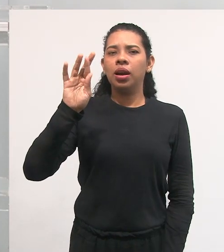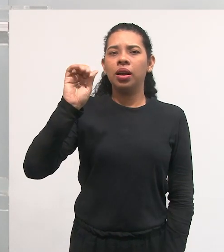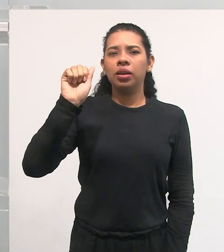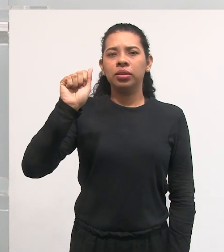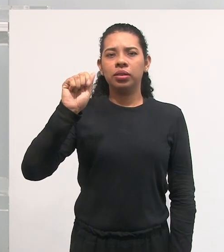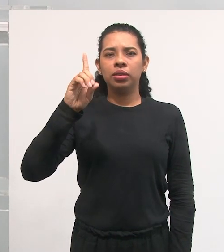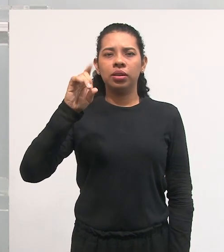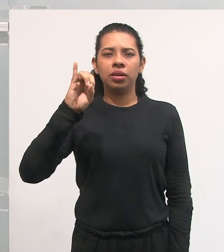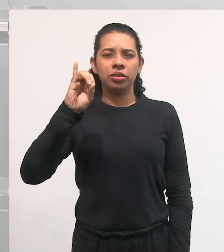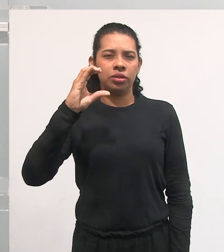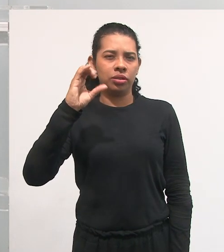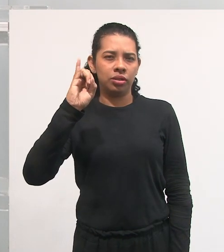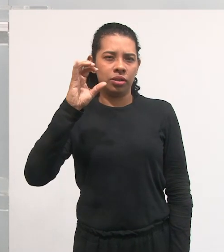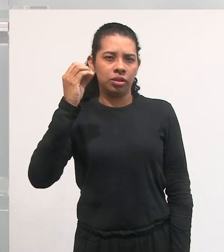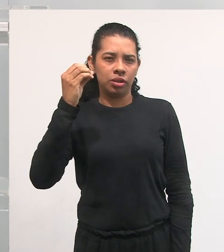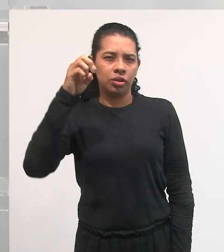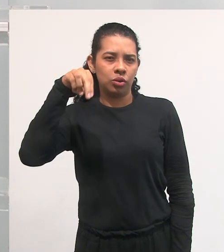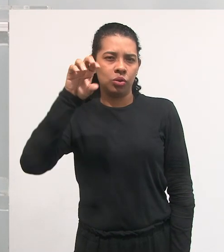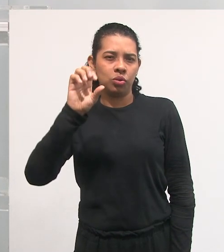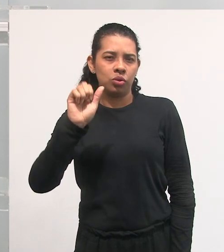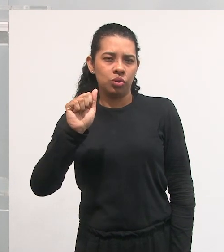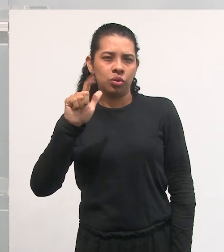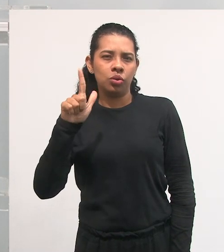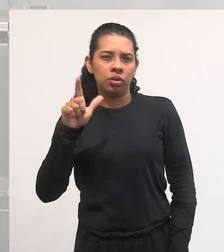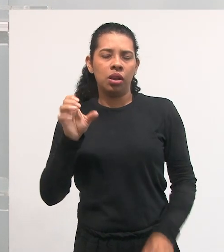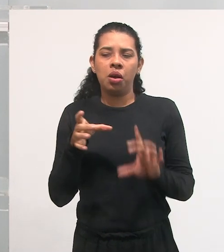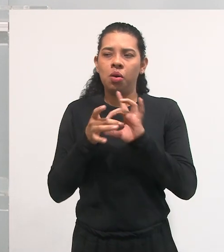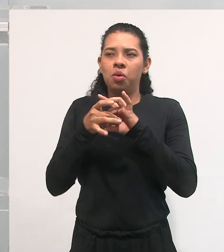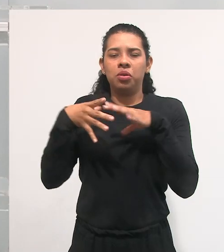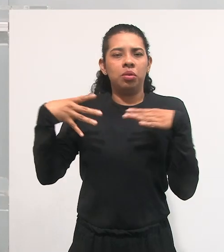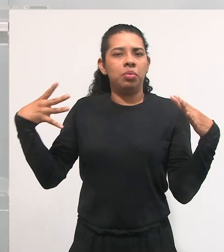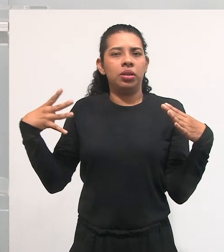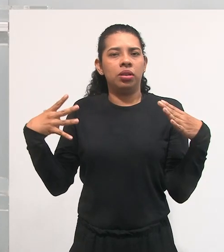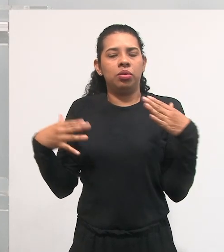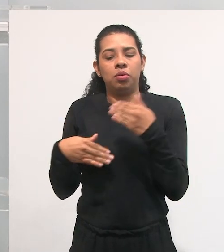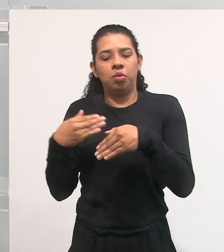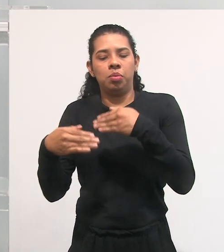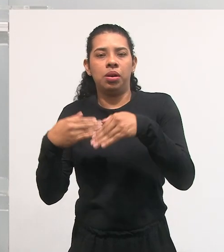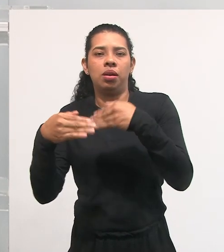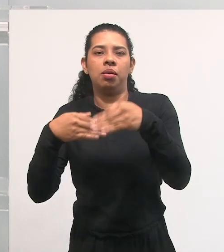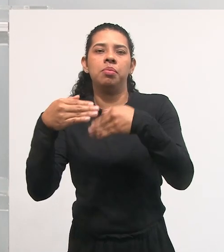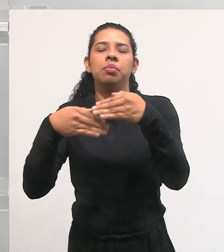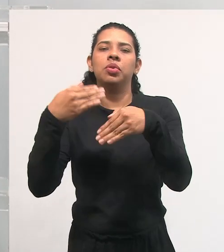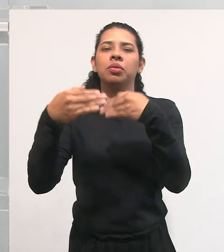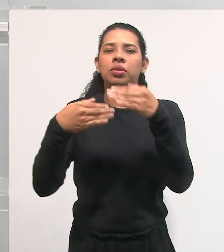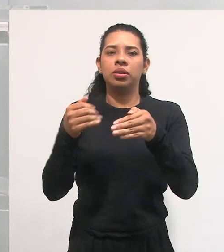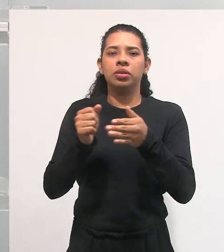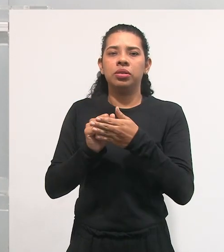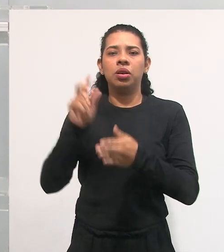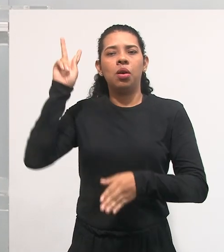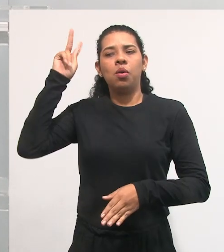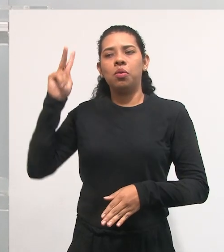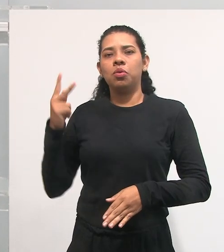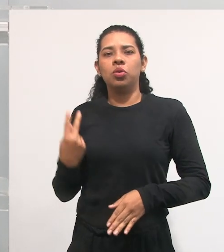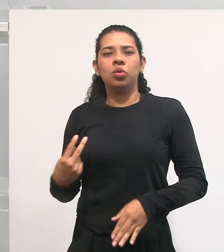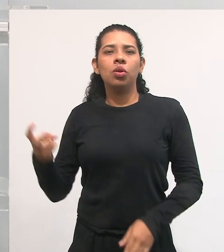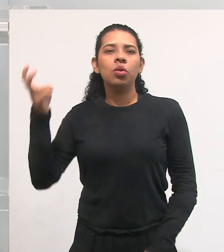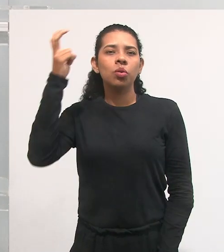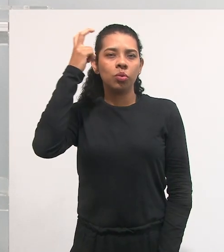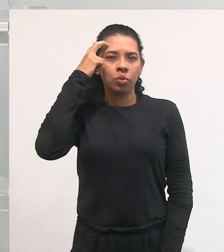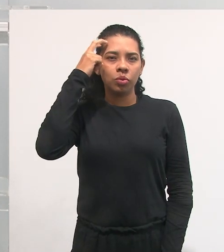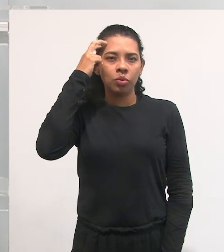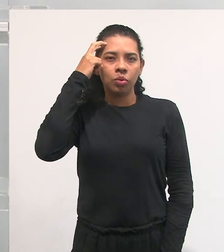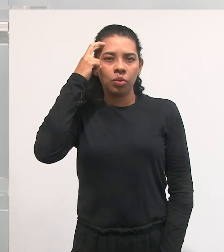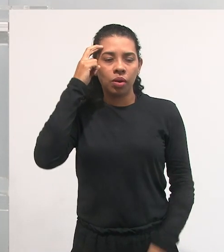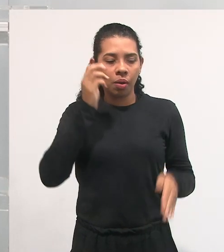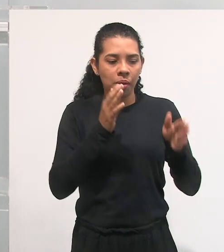uma perspectiva libertadora, uma perspectiva progressista, uma perspectiva histórico-cultural.